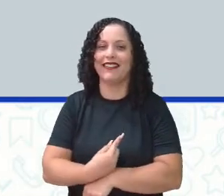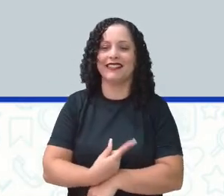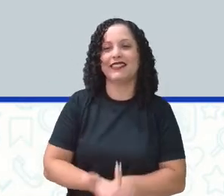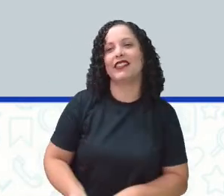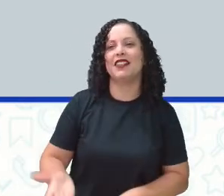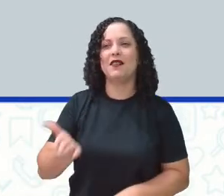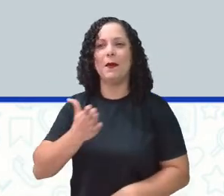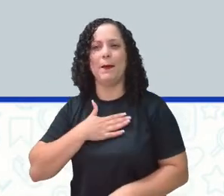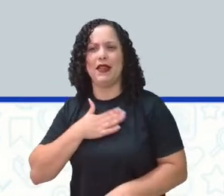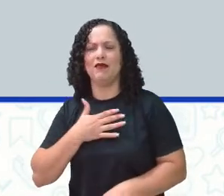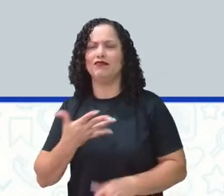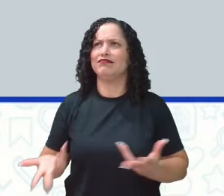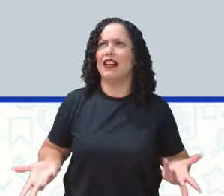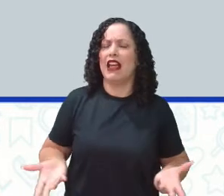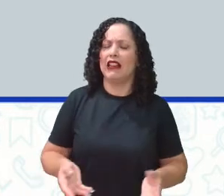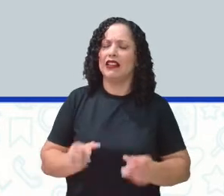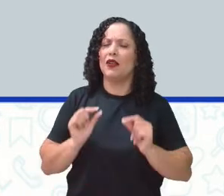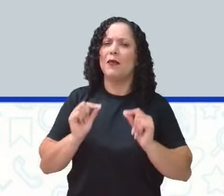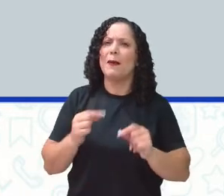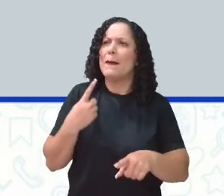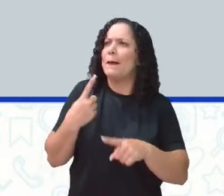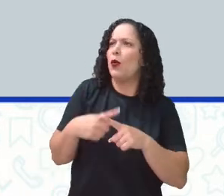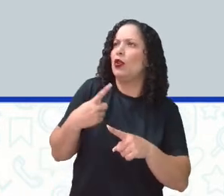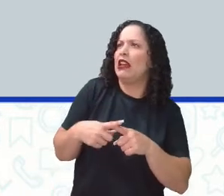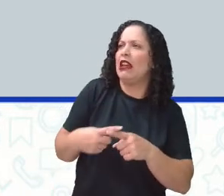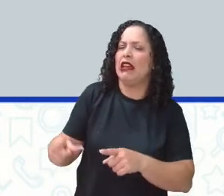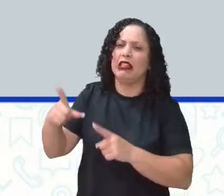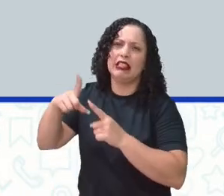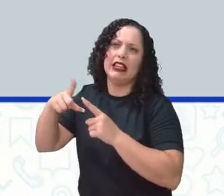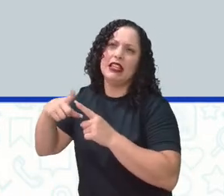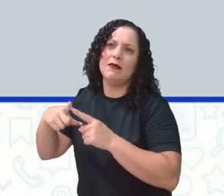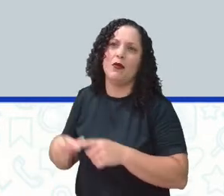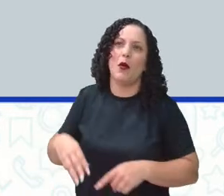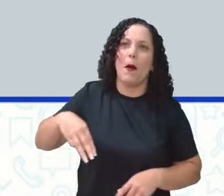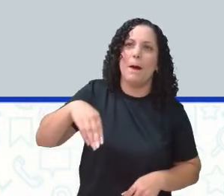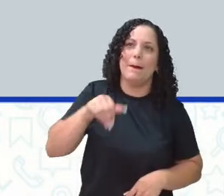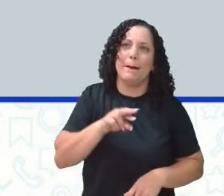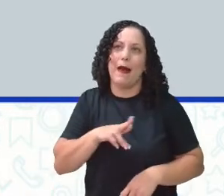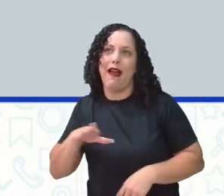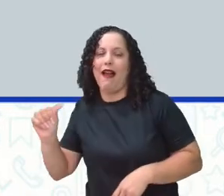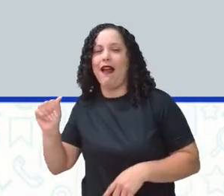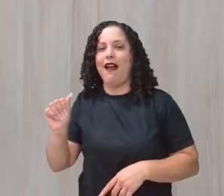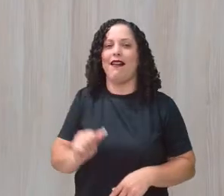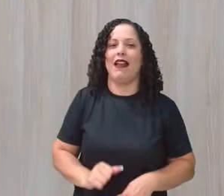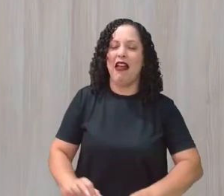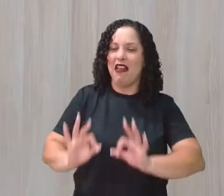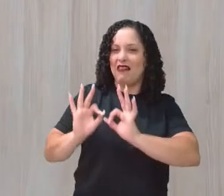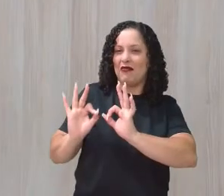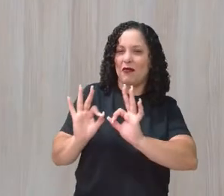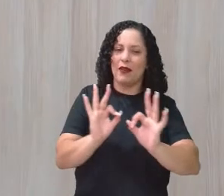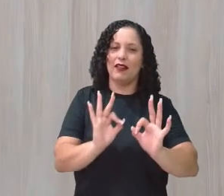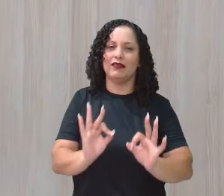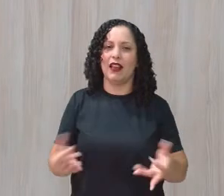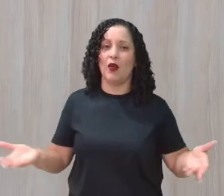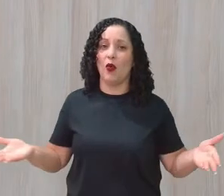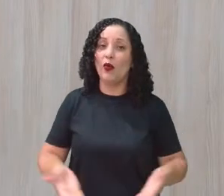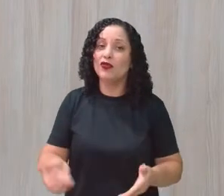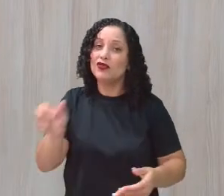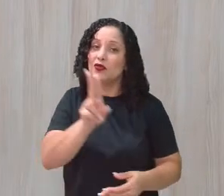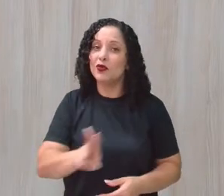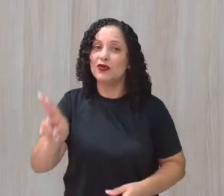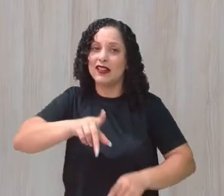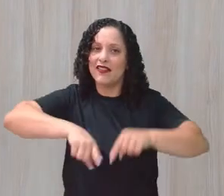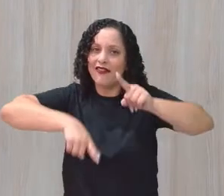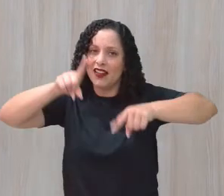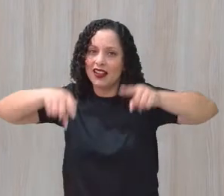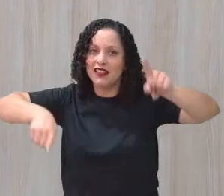né? Porque, tipo assim, Mara Super. Então, é a linguagem coloquial, uma